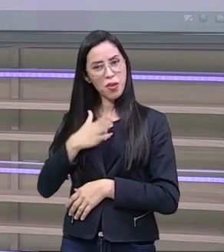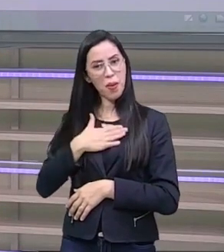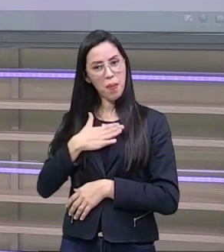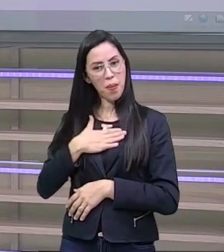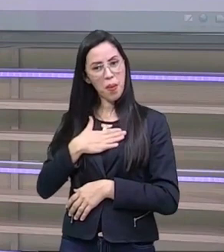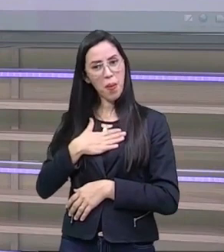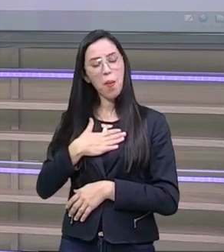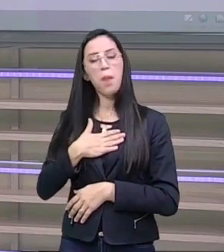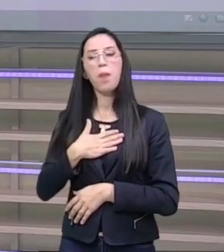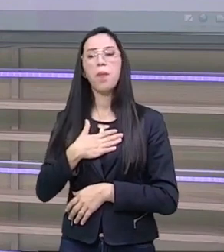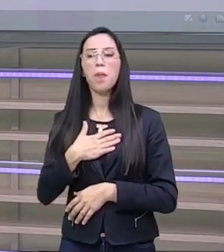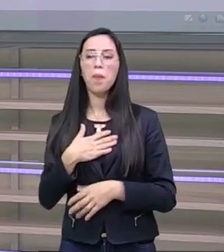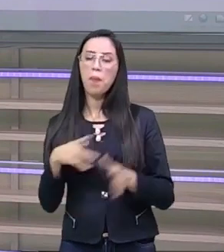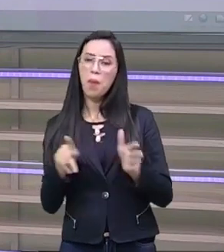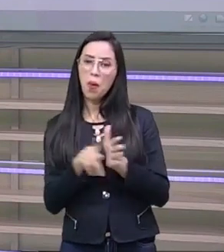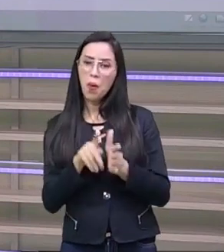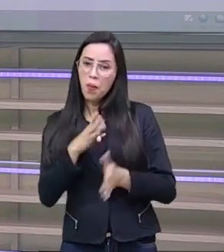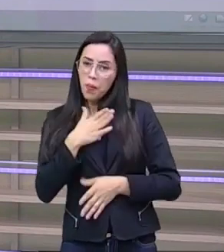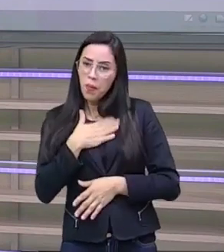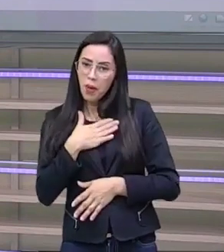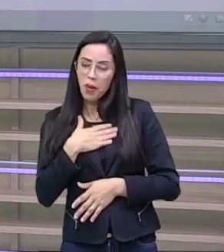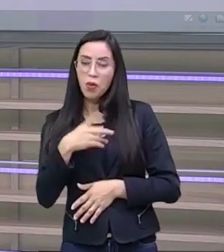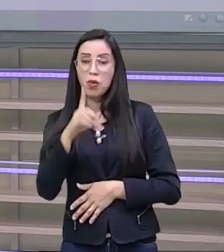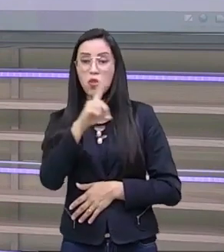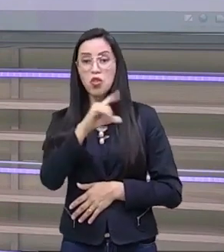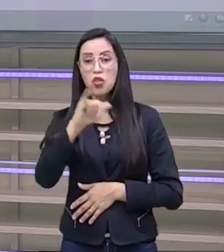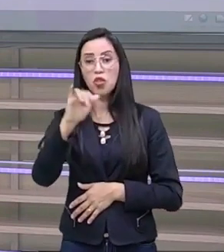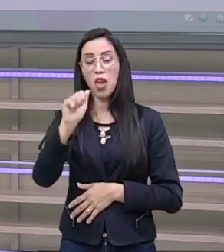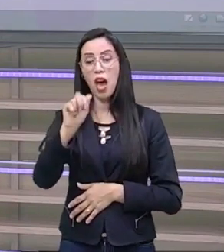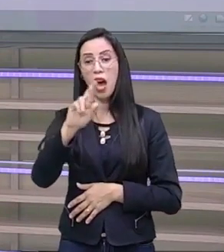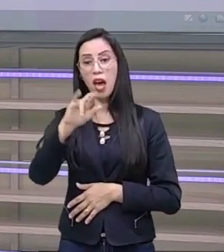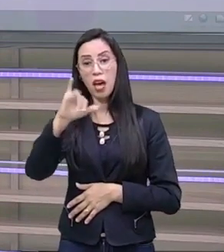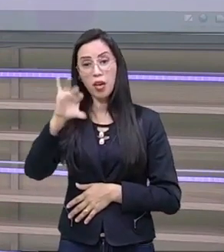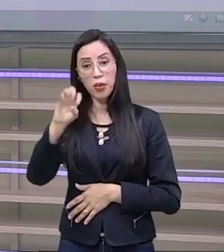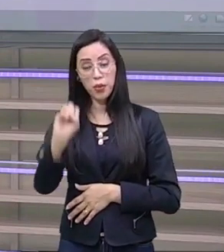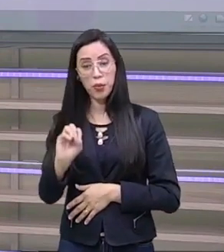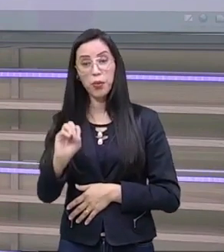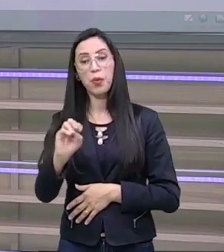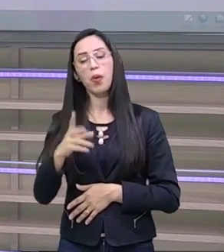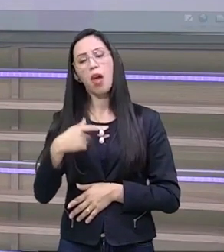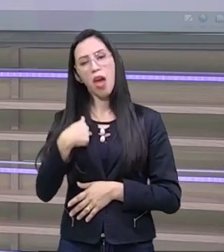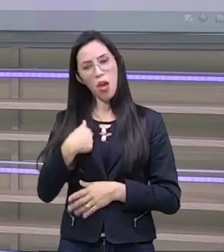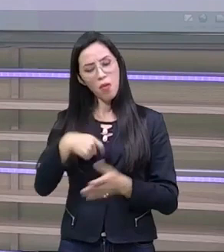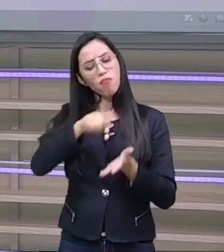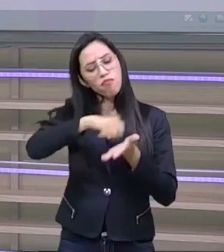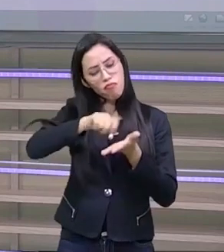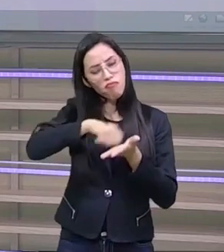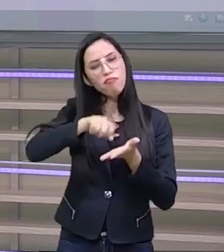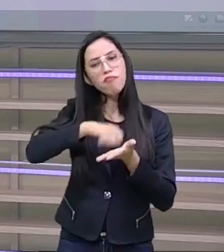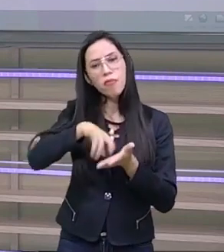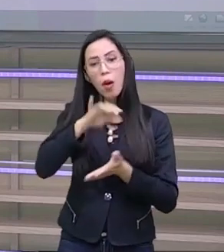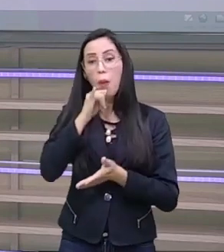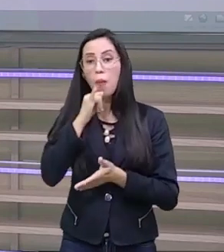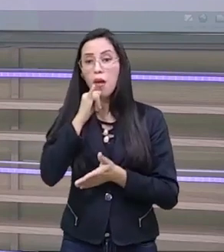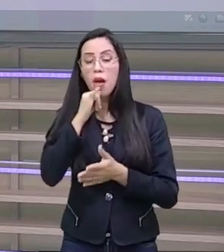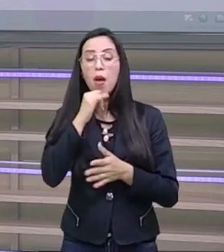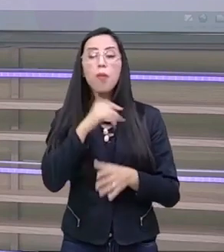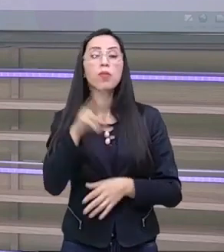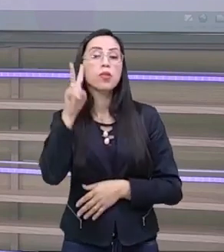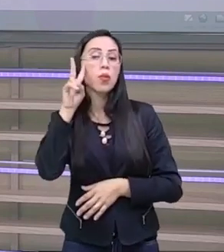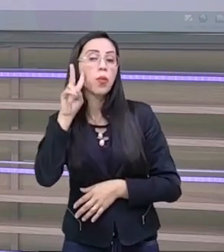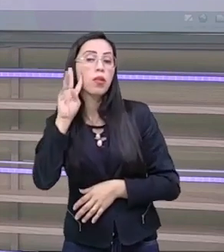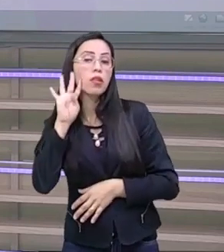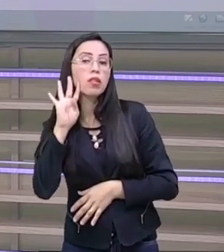meu diário. Eu relatava ali e escrevia como foi o meu dia, como foi minha semana. E eu não deixava ninguém ver, não. Aquilo era